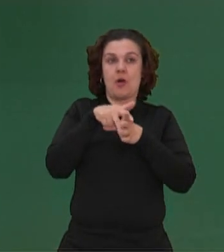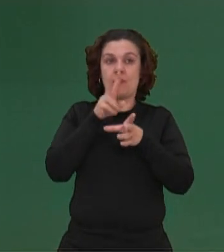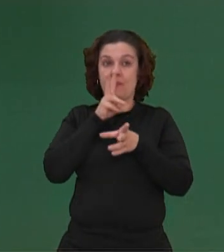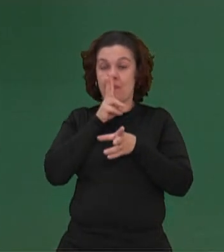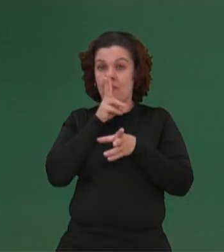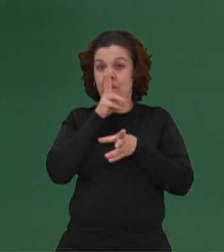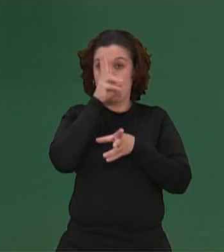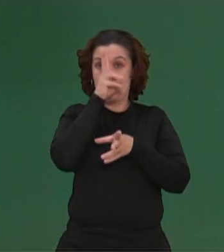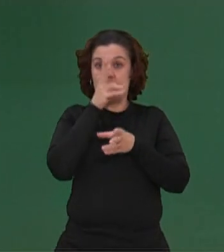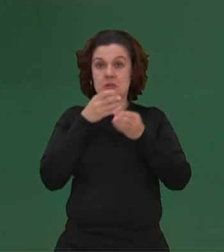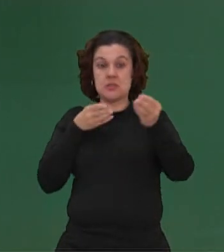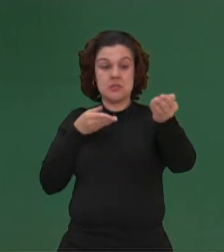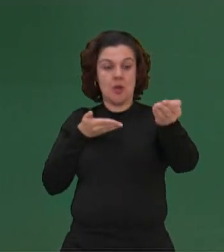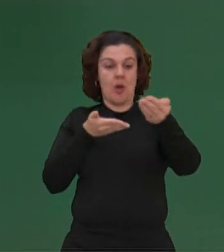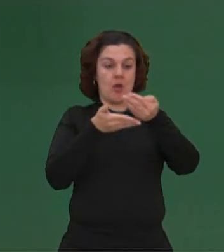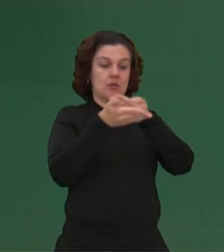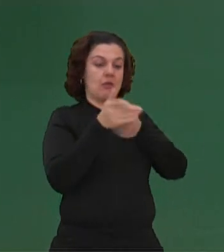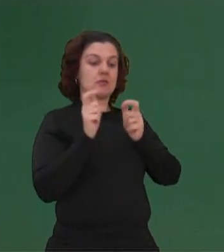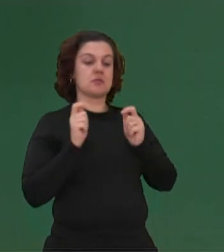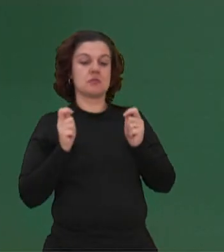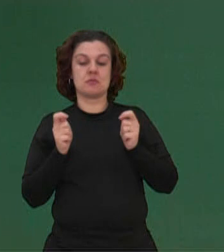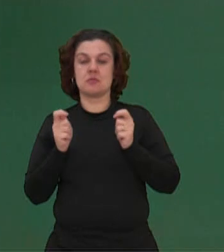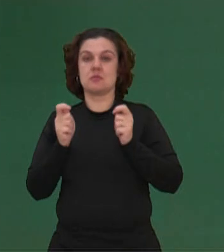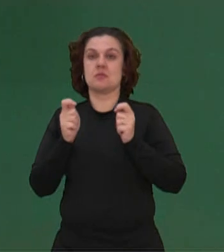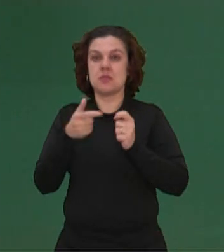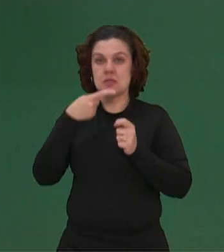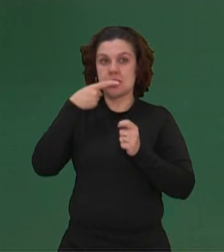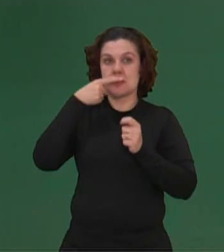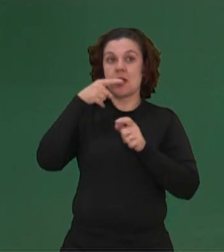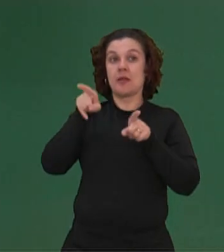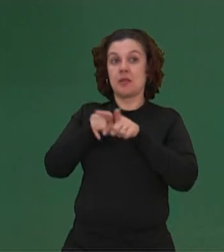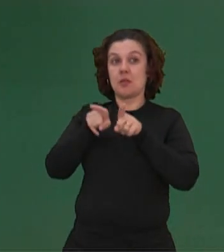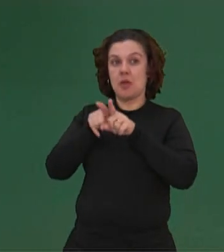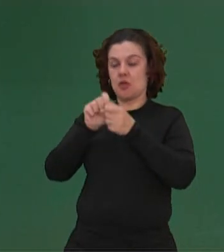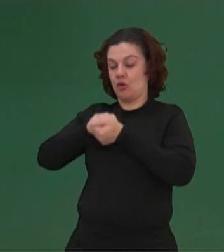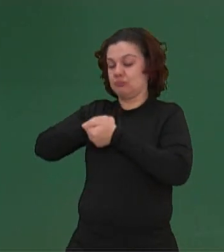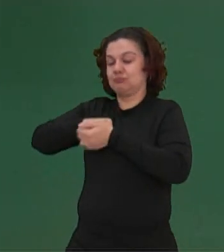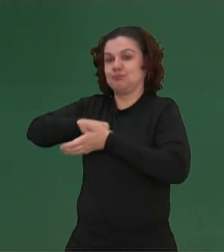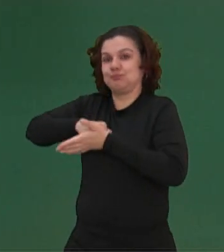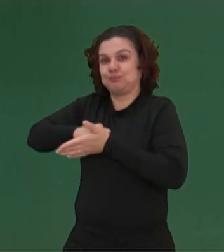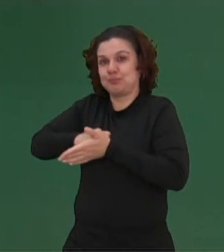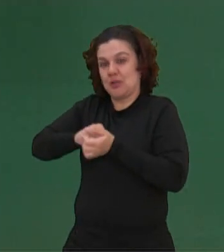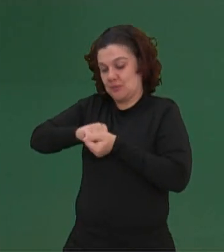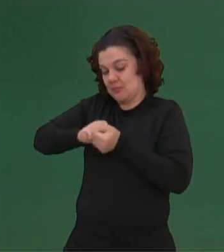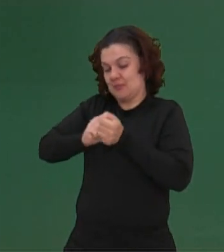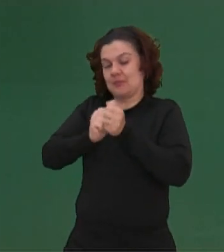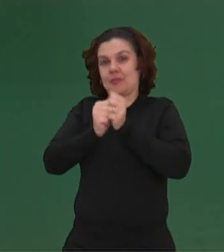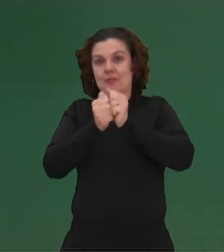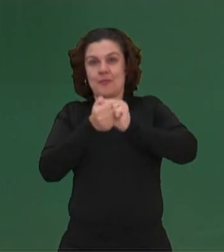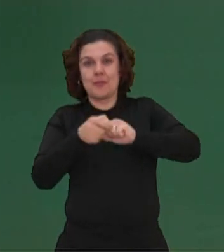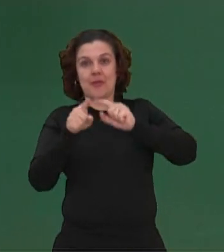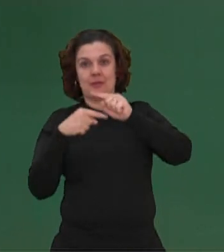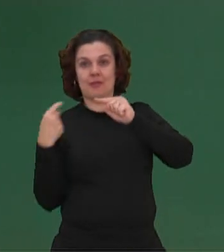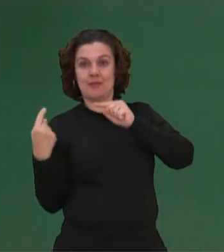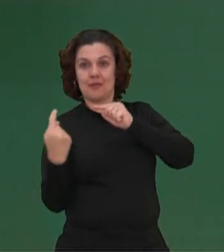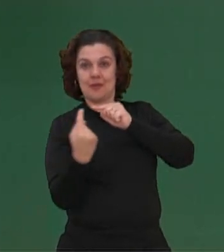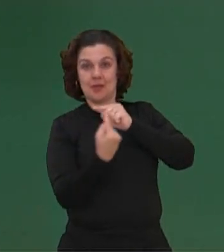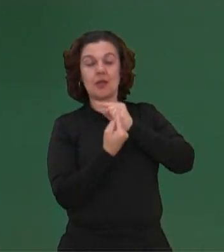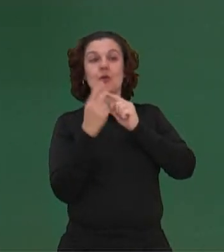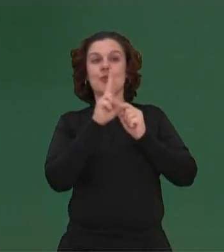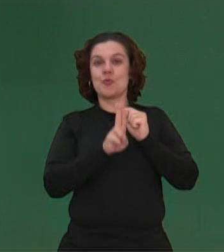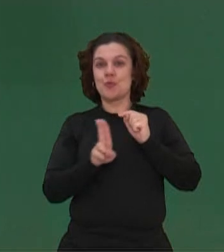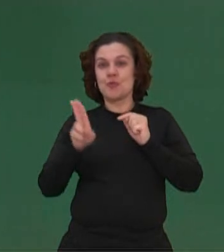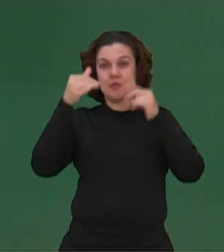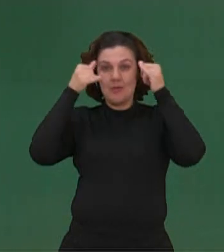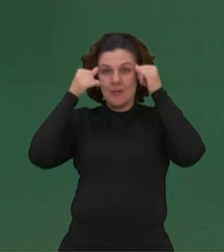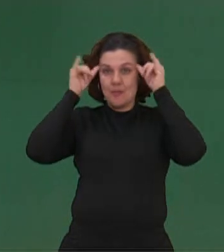força de meio de transporte e aqui como força motriz. Então, meio de transporte e força motriz, o uso